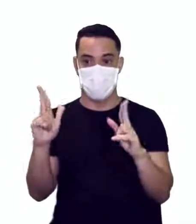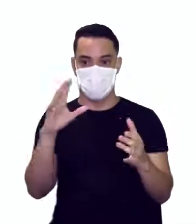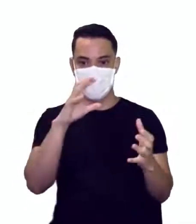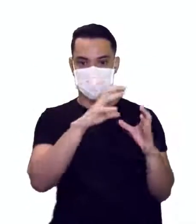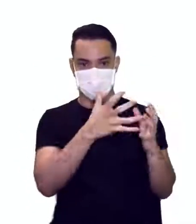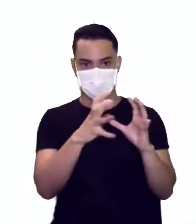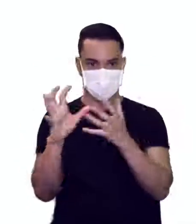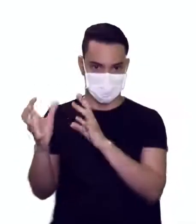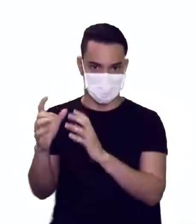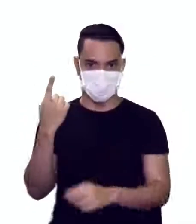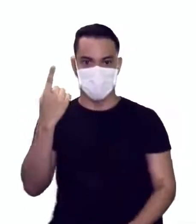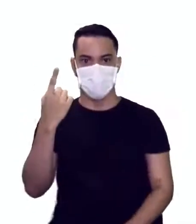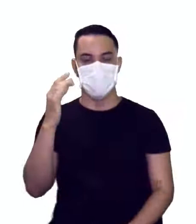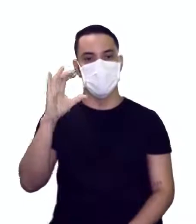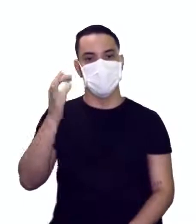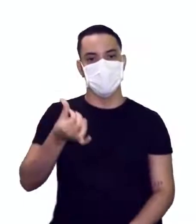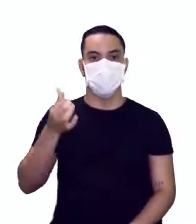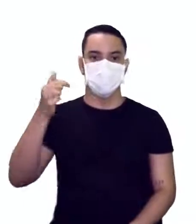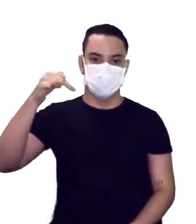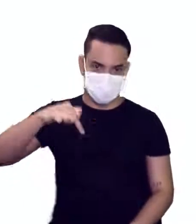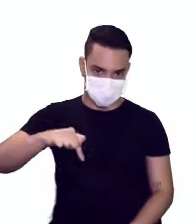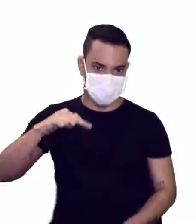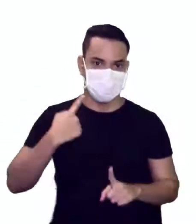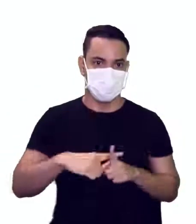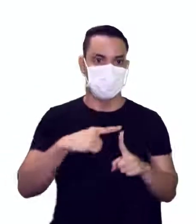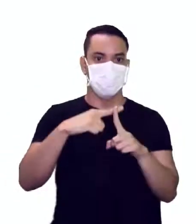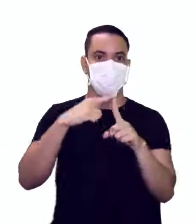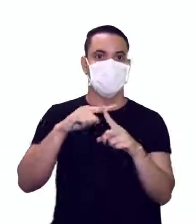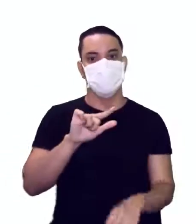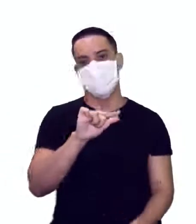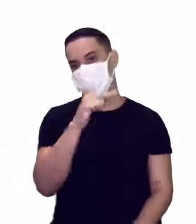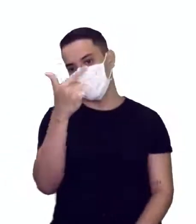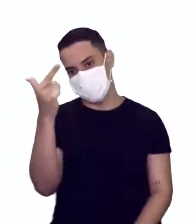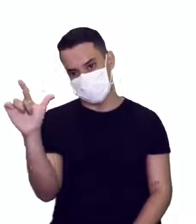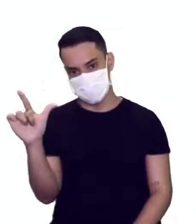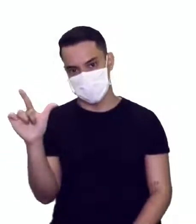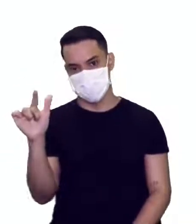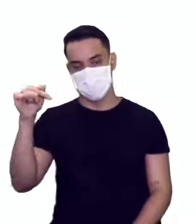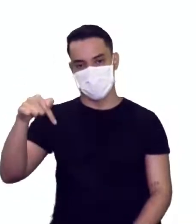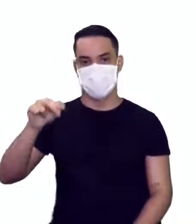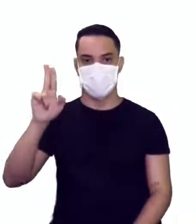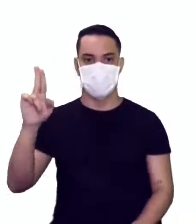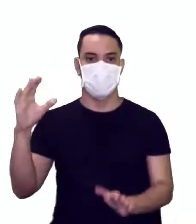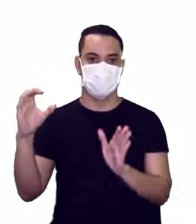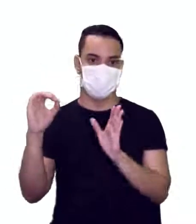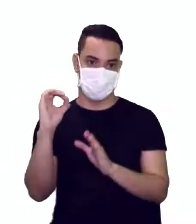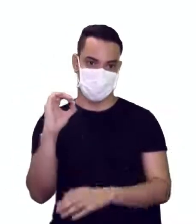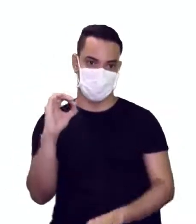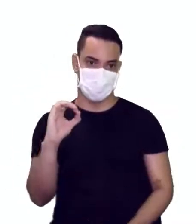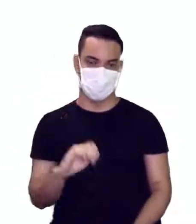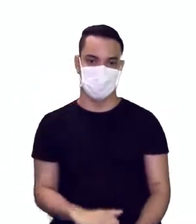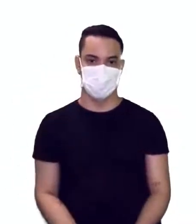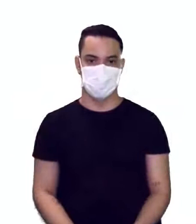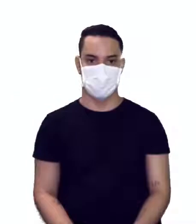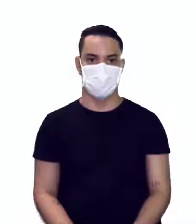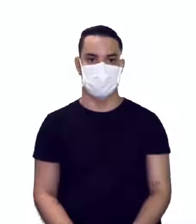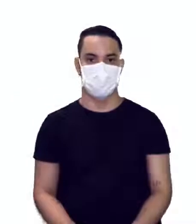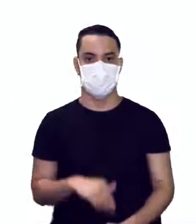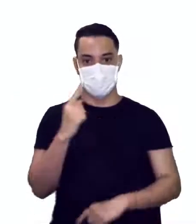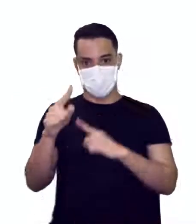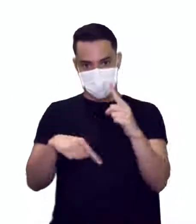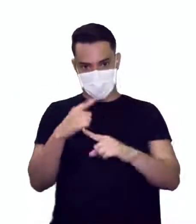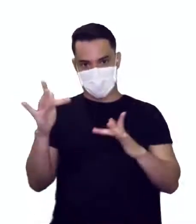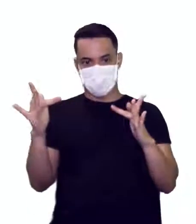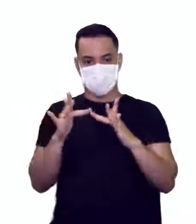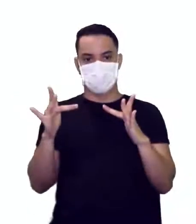Uma está com 6Q de carga positiva e a outra está com Q igual a 0, tá bom? Após o contato,